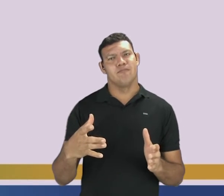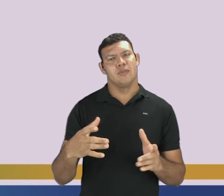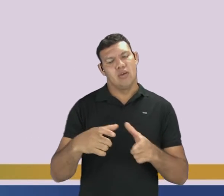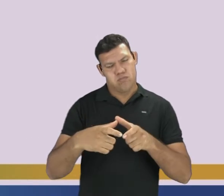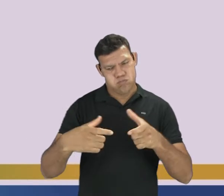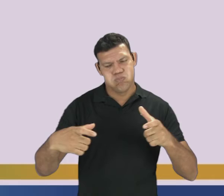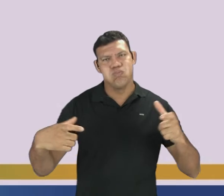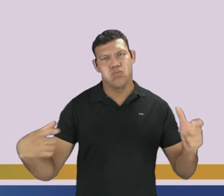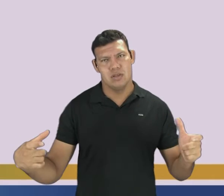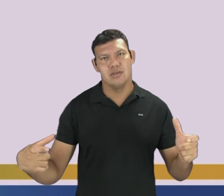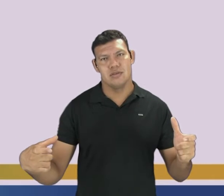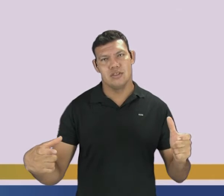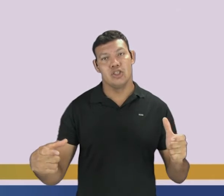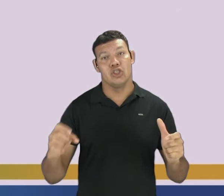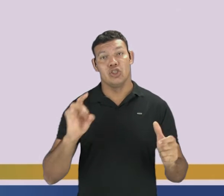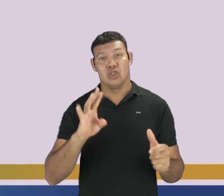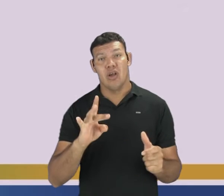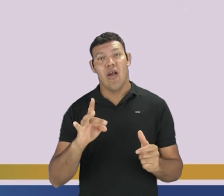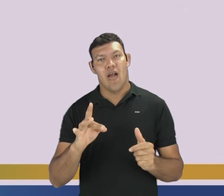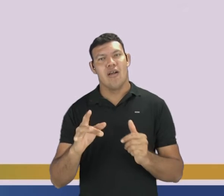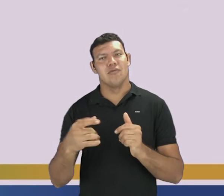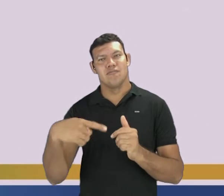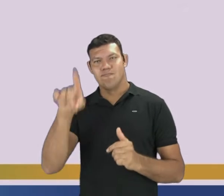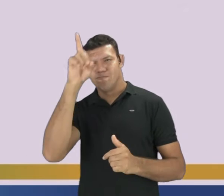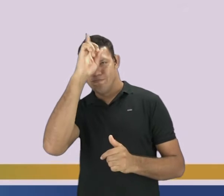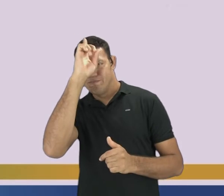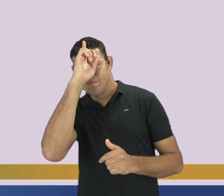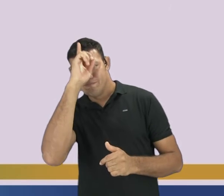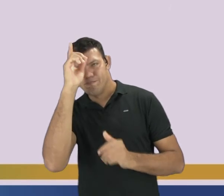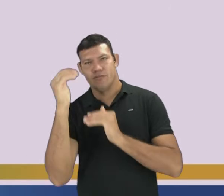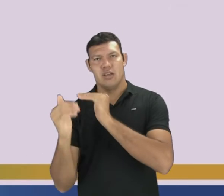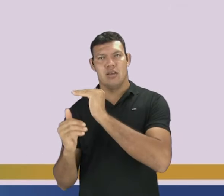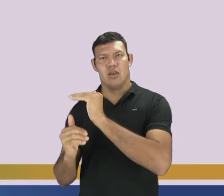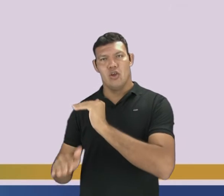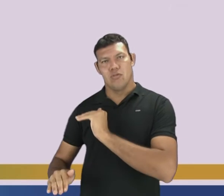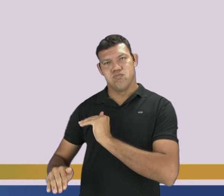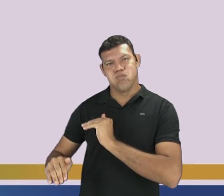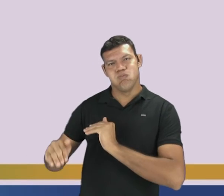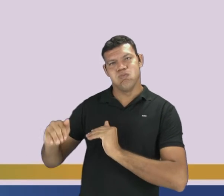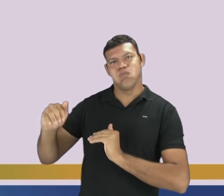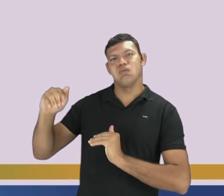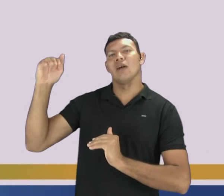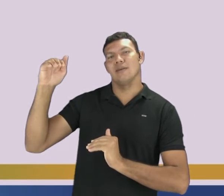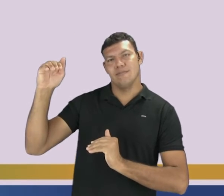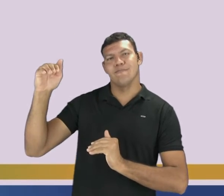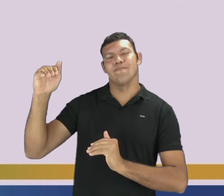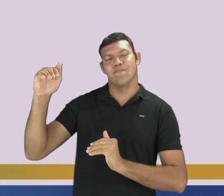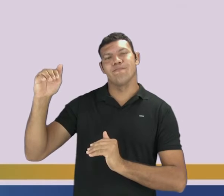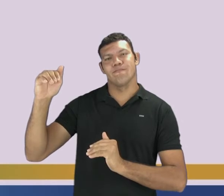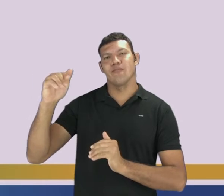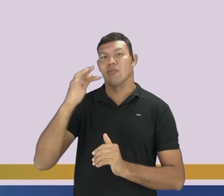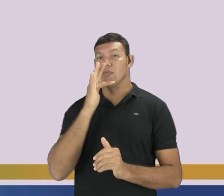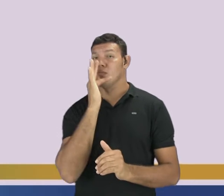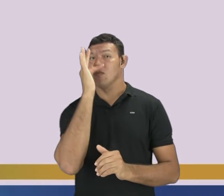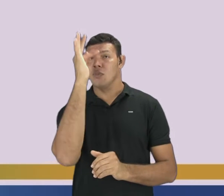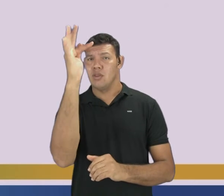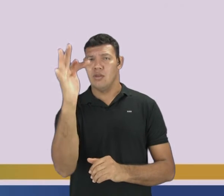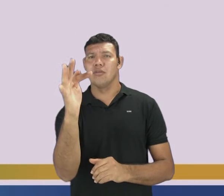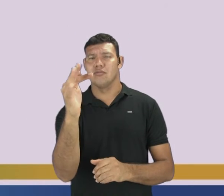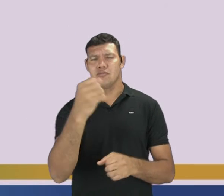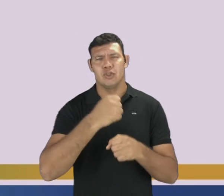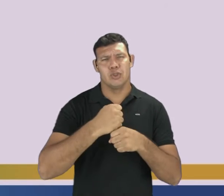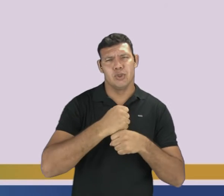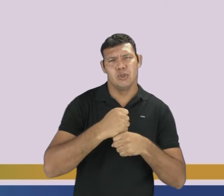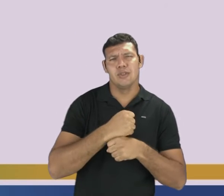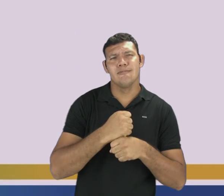que essa população ela está crescendo, ela está ficando adulta e isso, consequentemente, né, daqui a alguns anos, vai aumentar